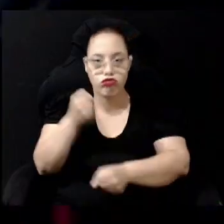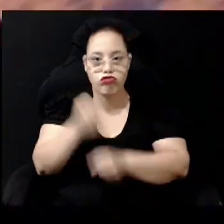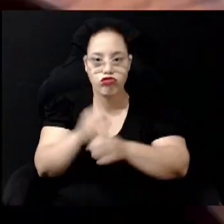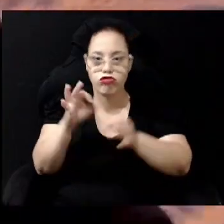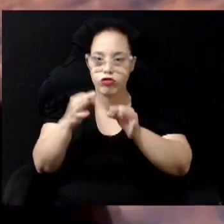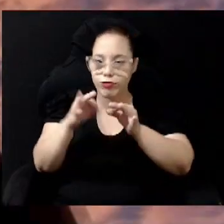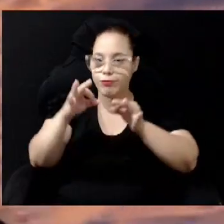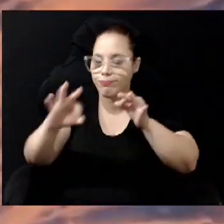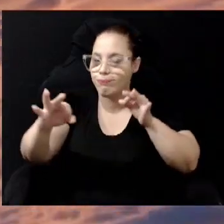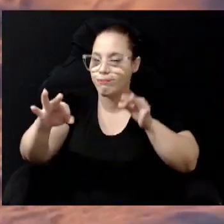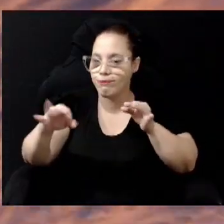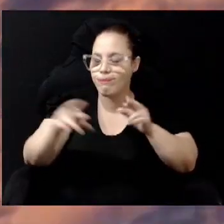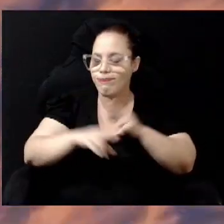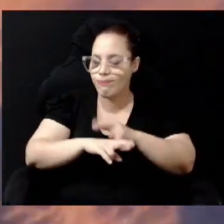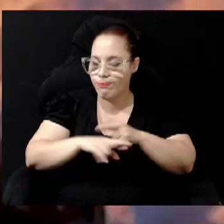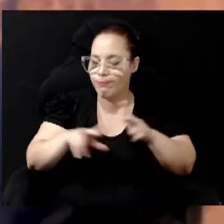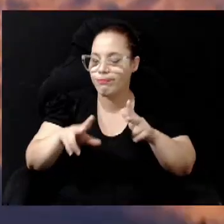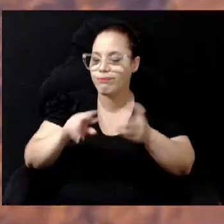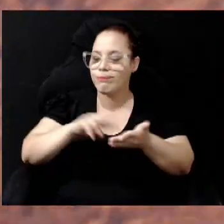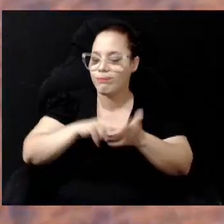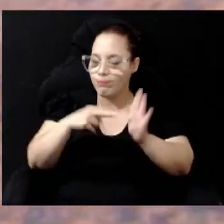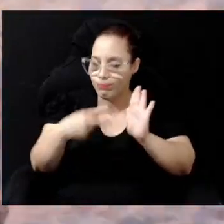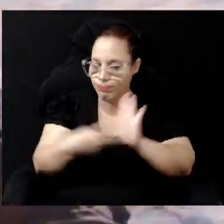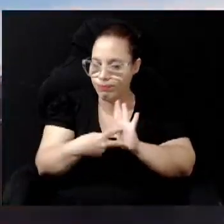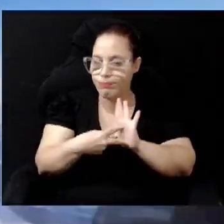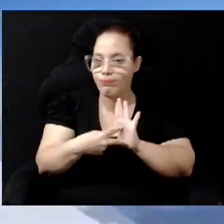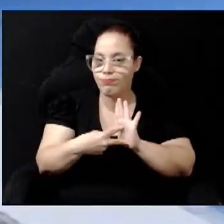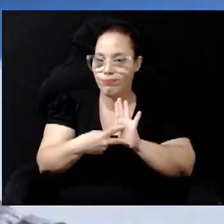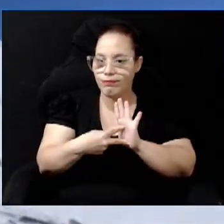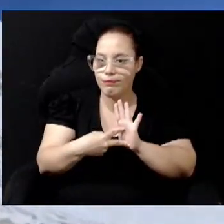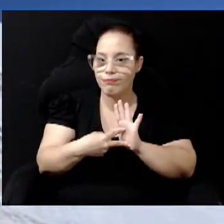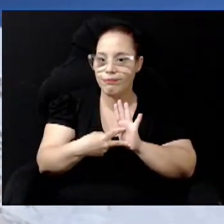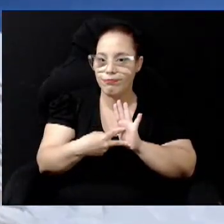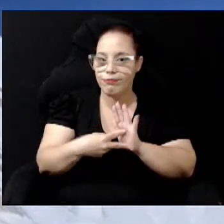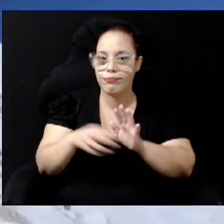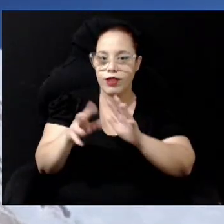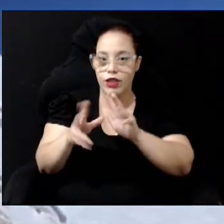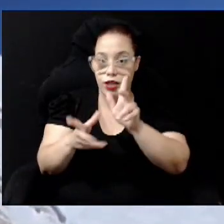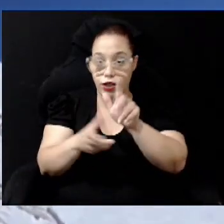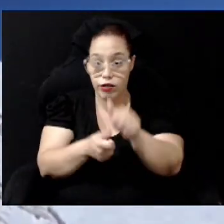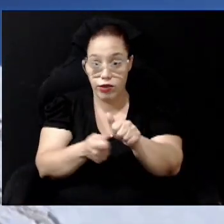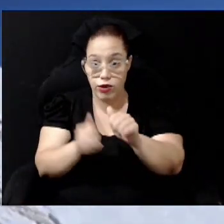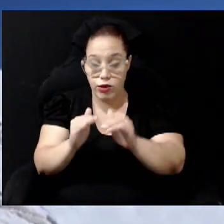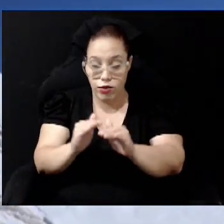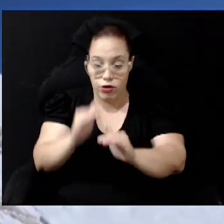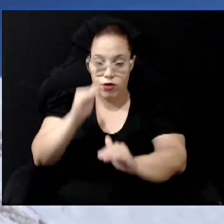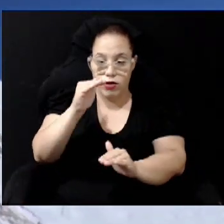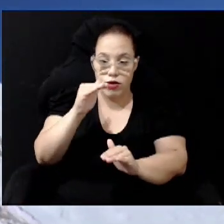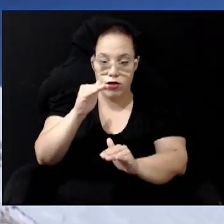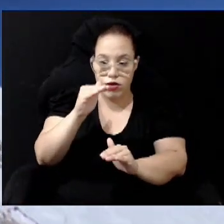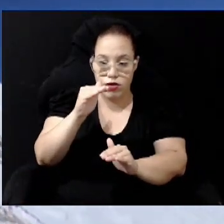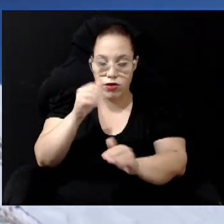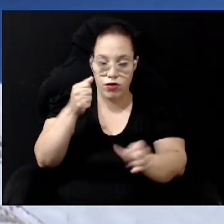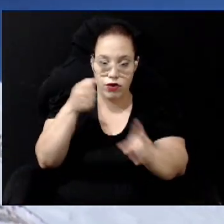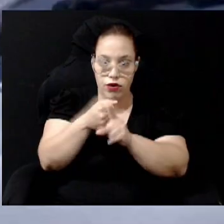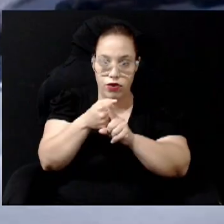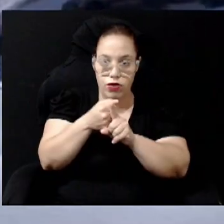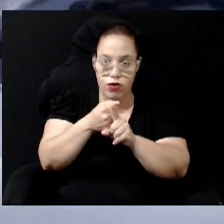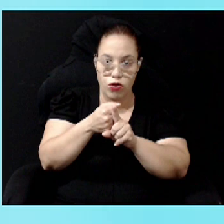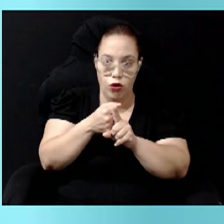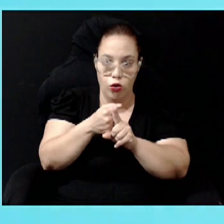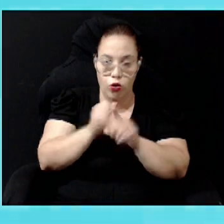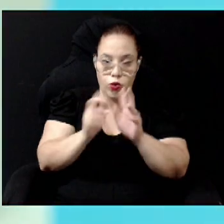uma diferença significativa na superfície da Terra. A elevação da crosta impacta, além do topo do mundo, os